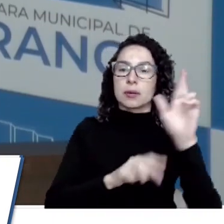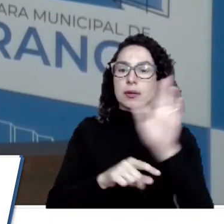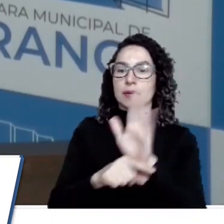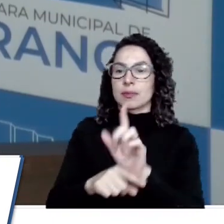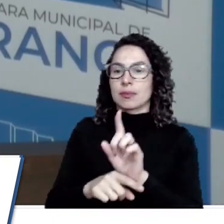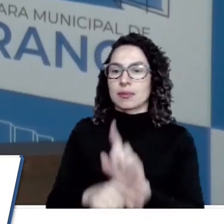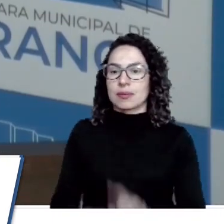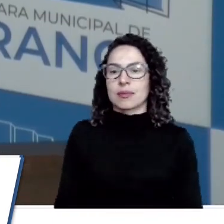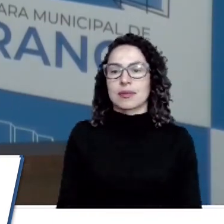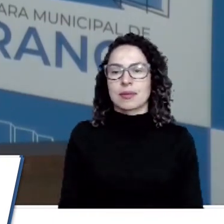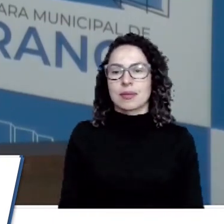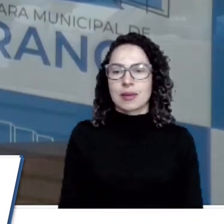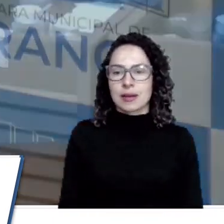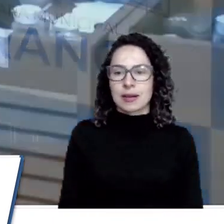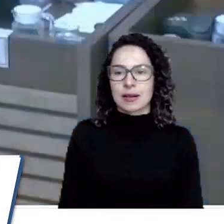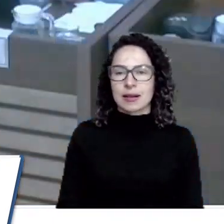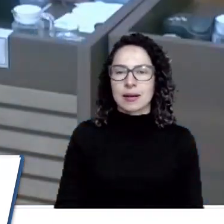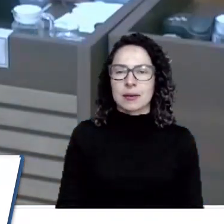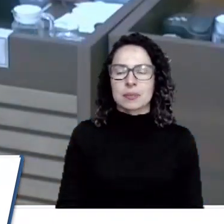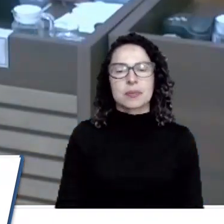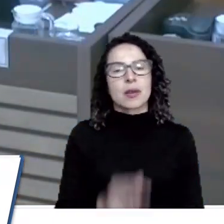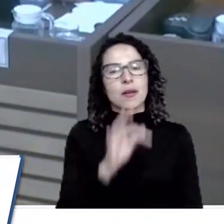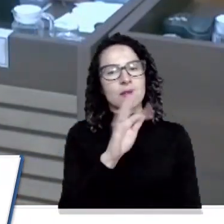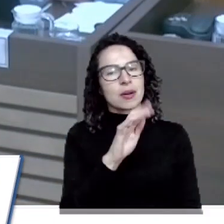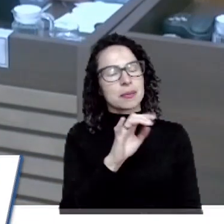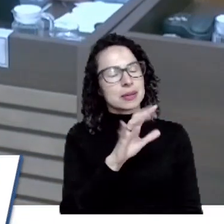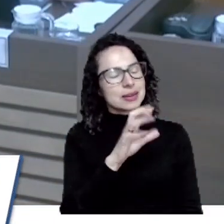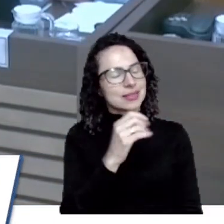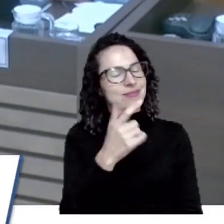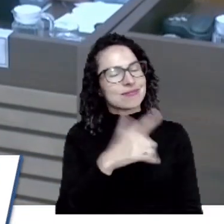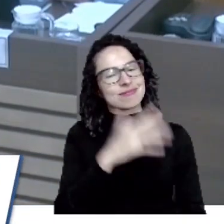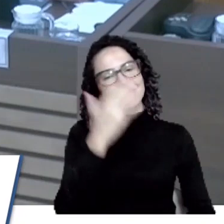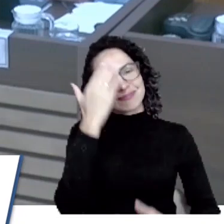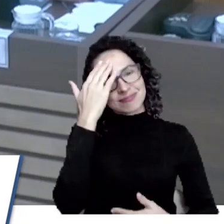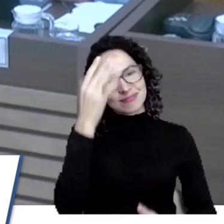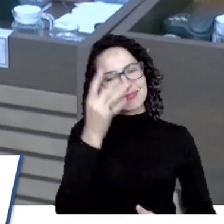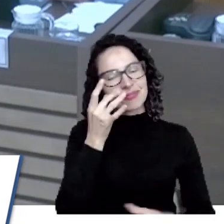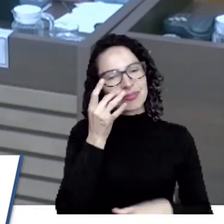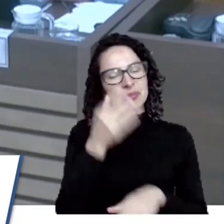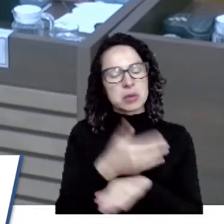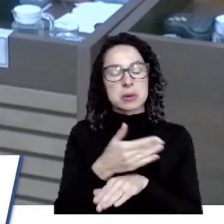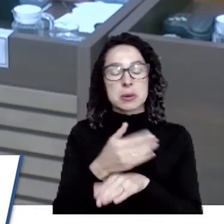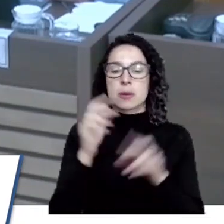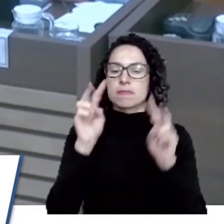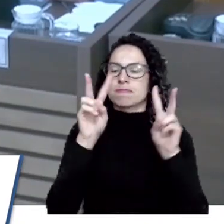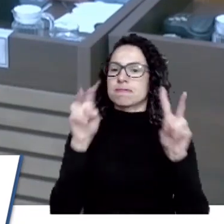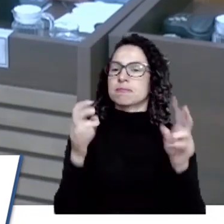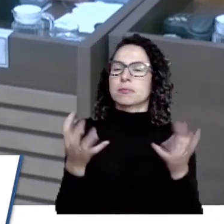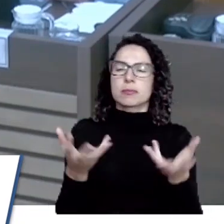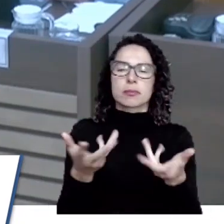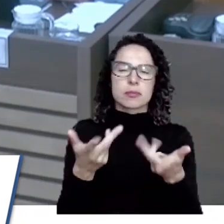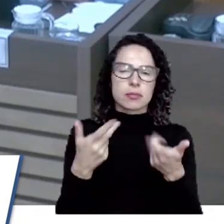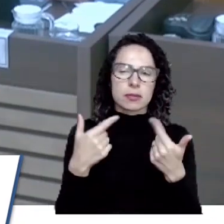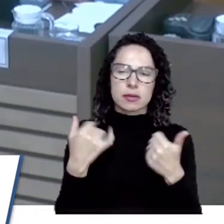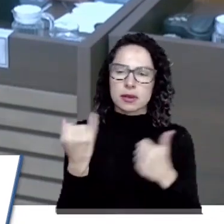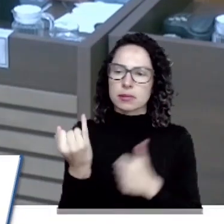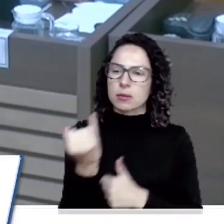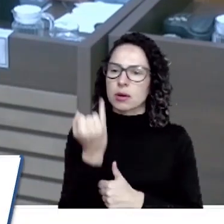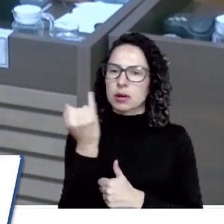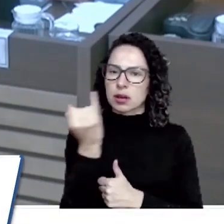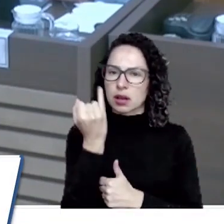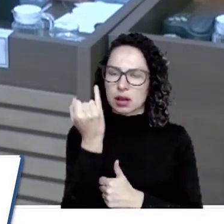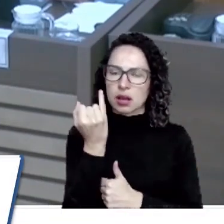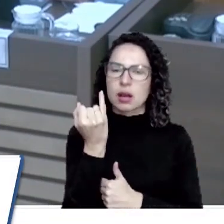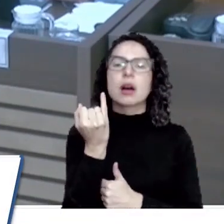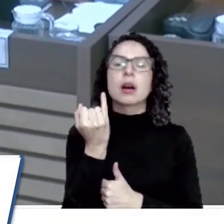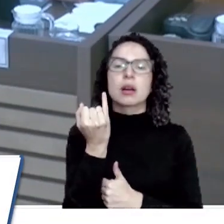Doutor Fabrício, mais uma vez a gente agradece a sua presença e pelo tema tão relevante, que a gente, como ele falou, é um caso que acontece na nossa cidade,